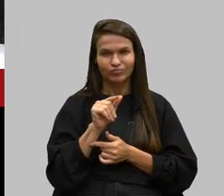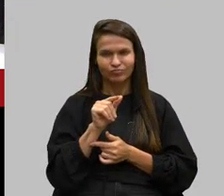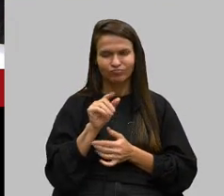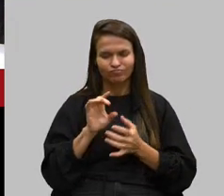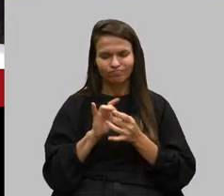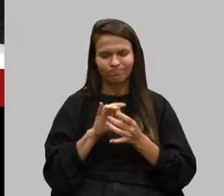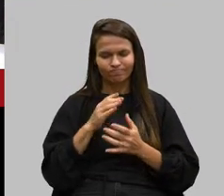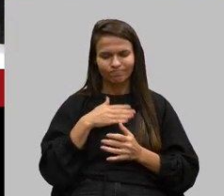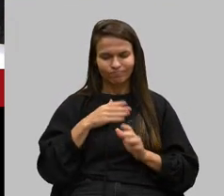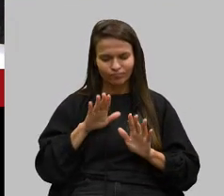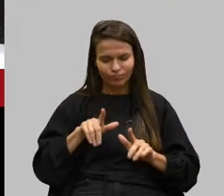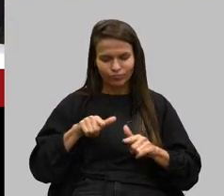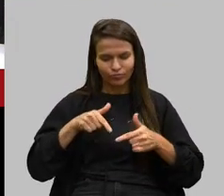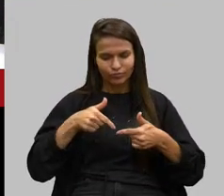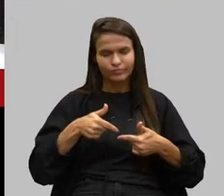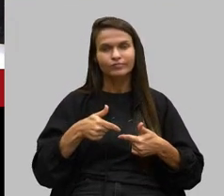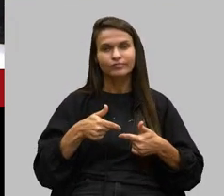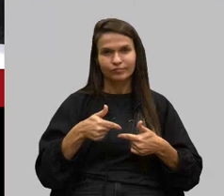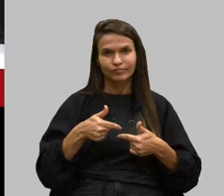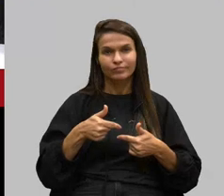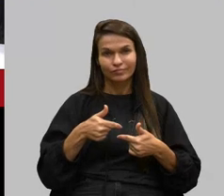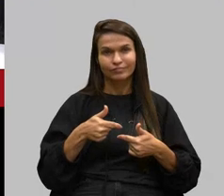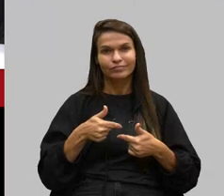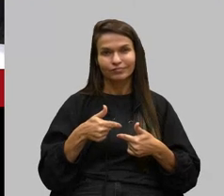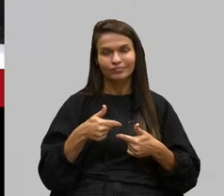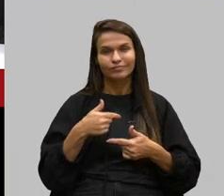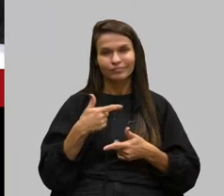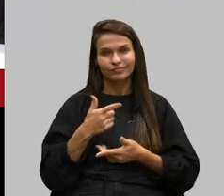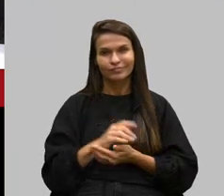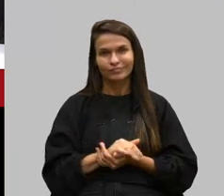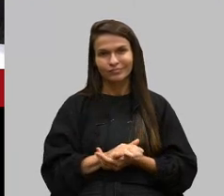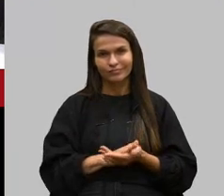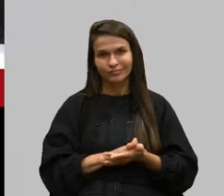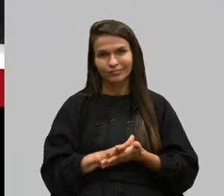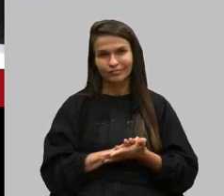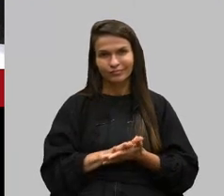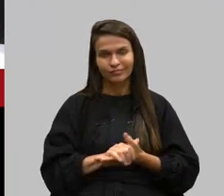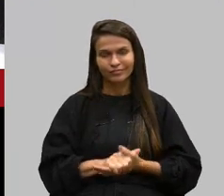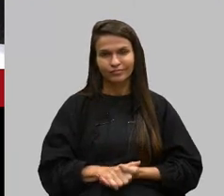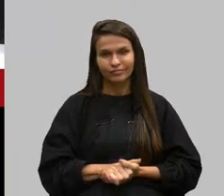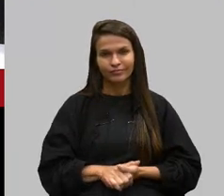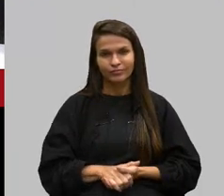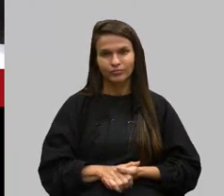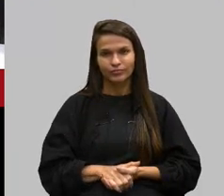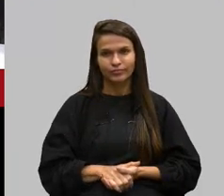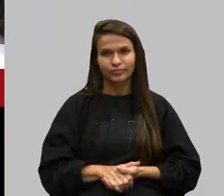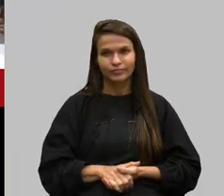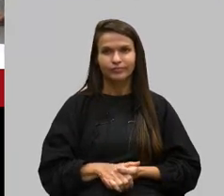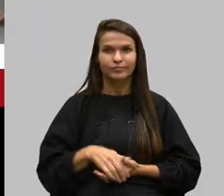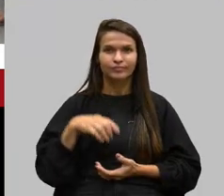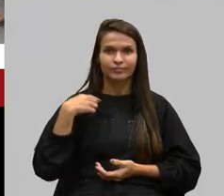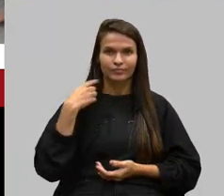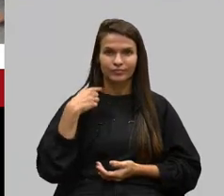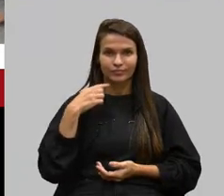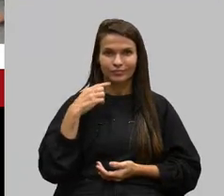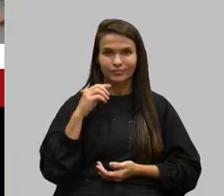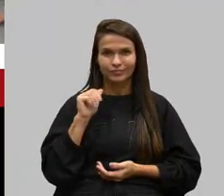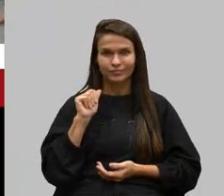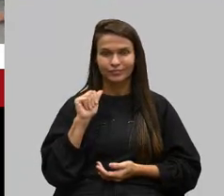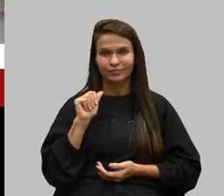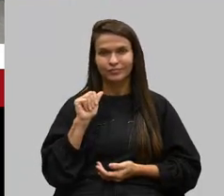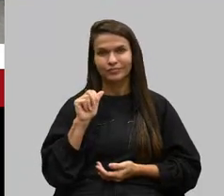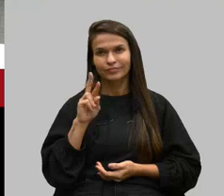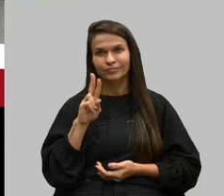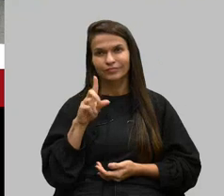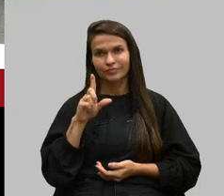se dedicam muito então ainda deputado não Deputado Arlen